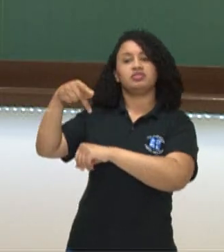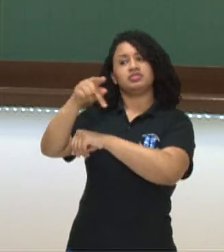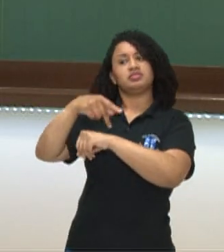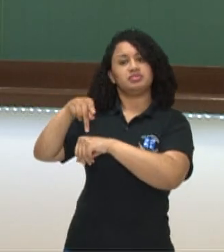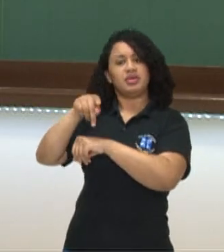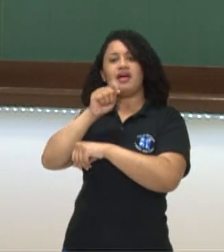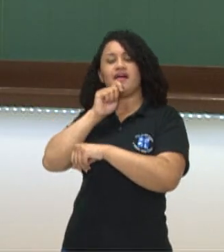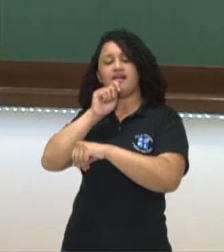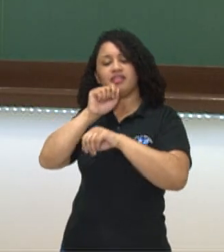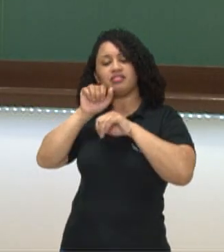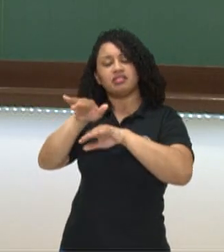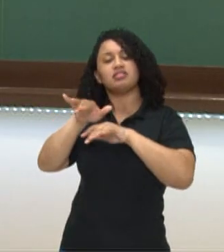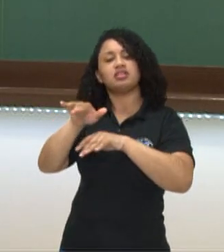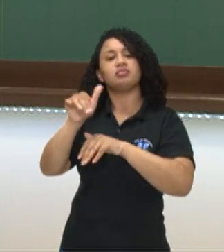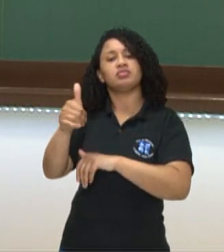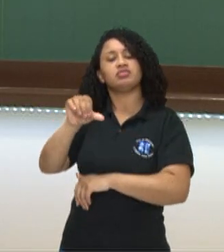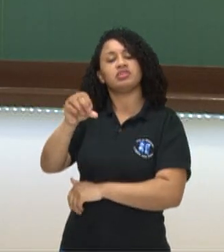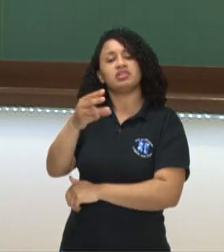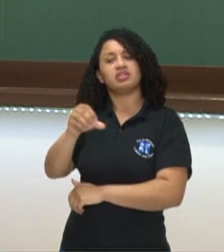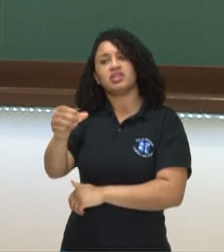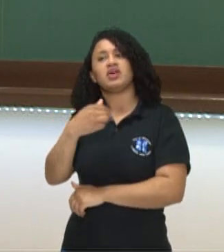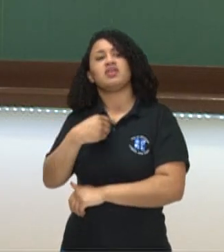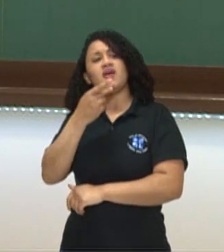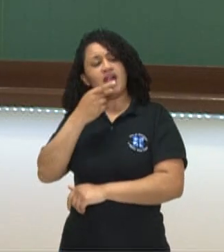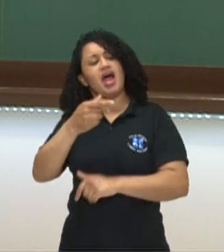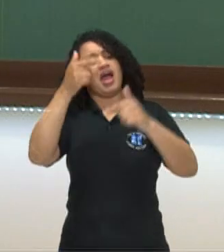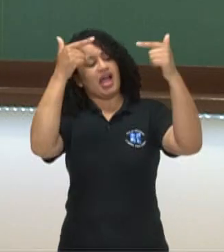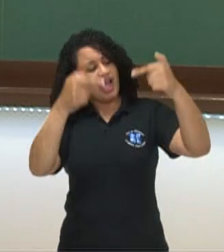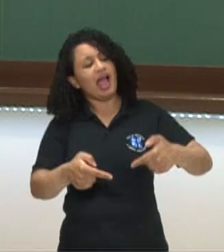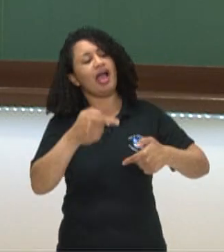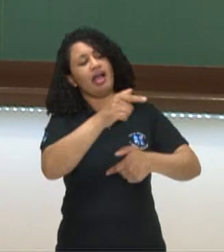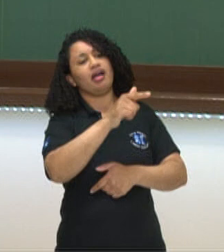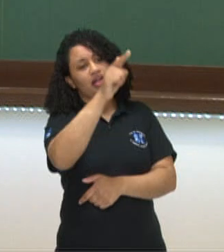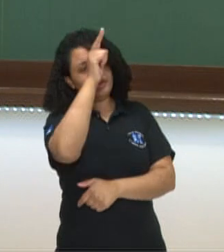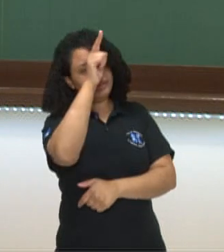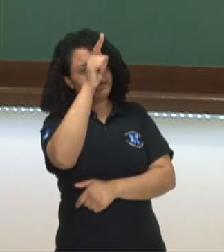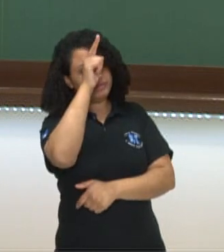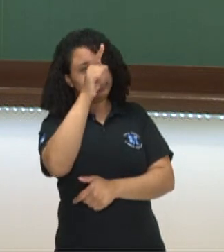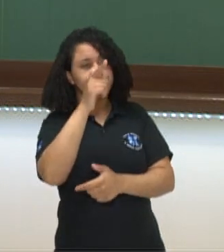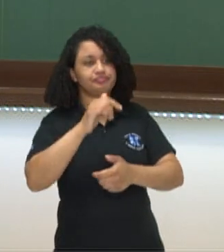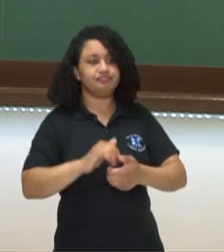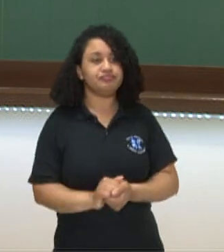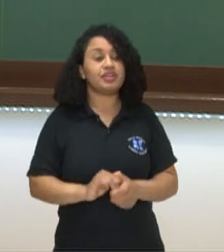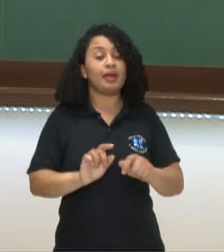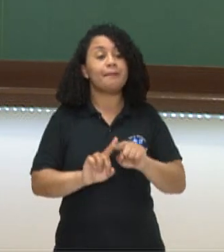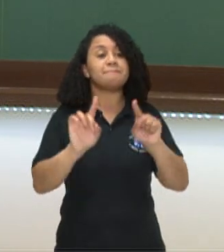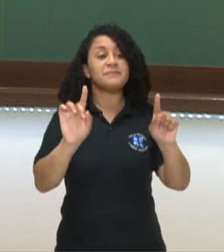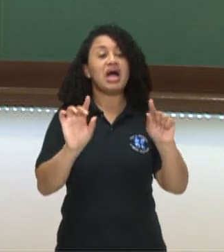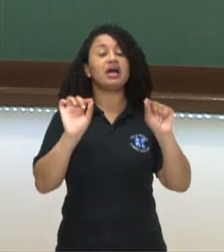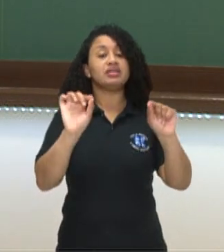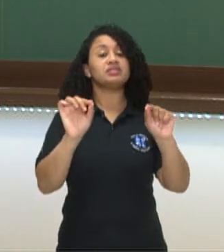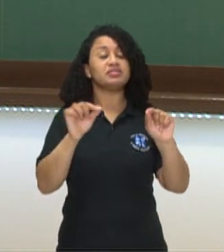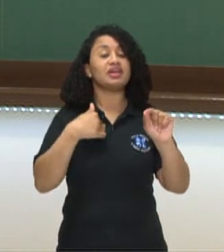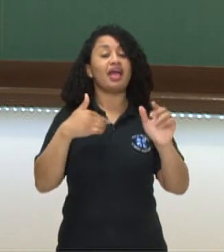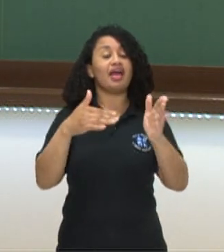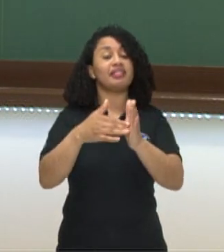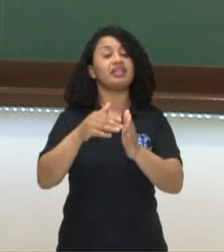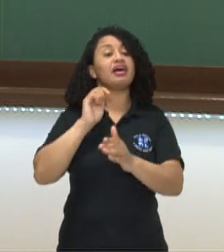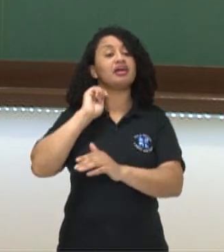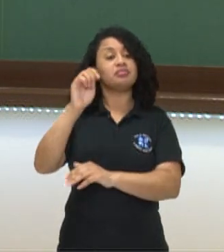em setembro de 1939, declararam guerra à Alemanha nazista. Porém, até abril